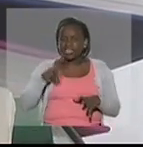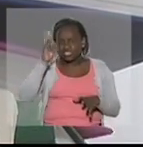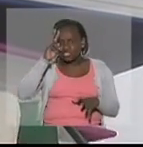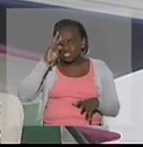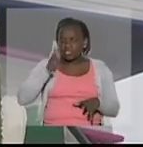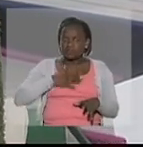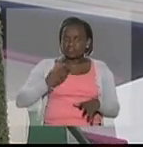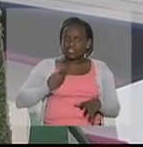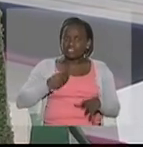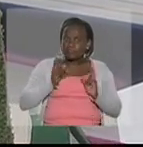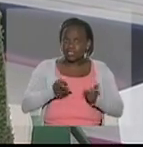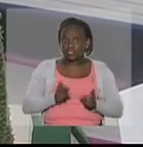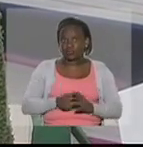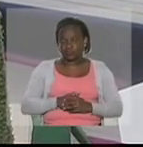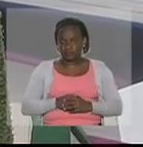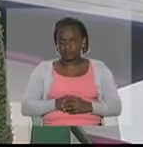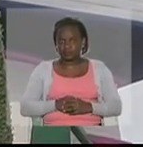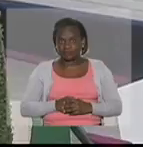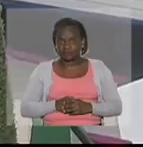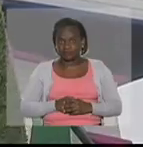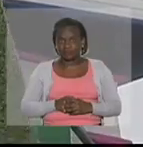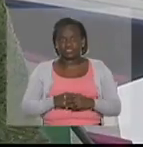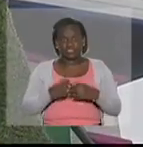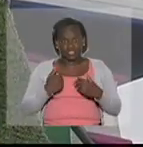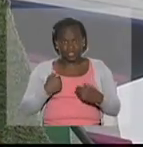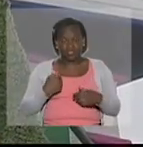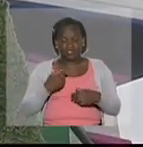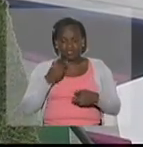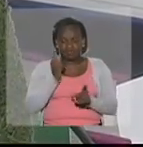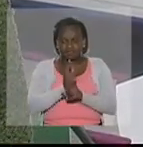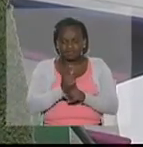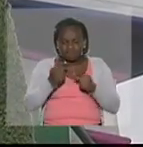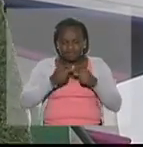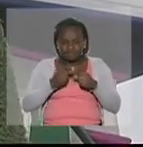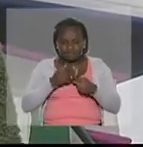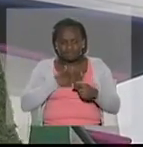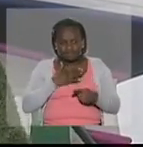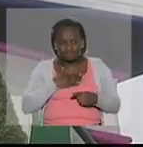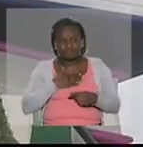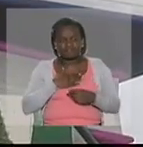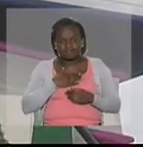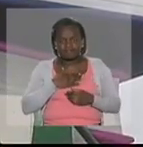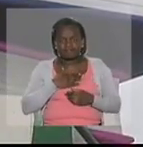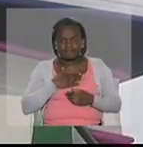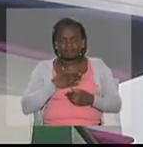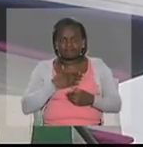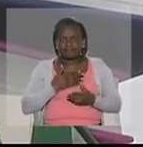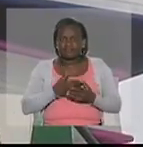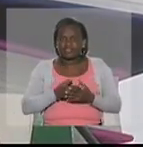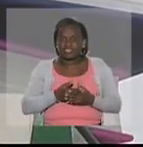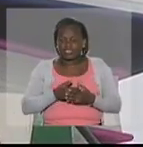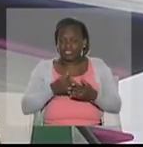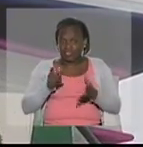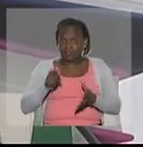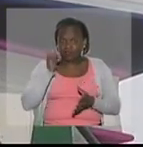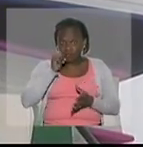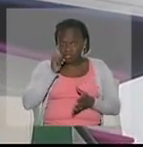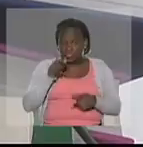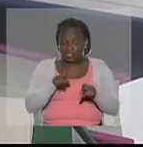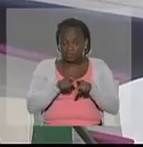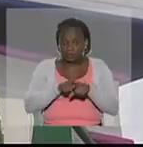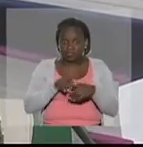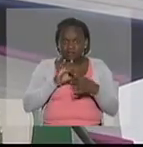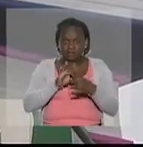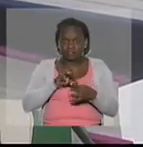das nossas próprias experiências né e eu me identifiquei muito assim com esse livro que ela também